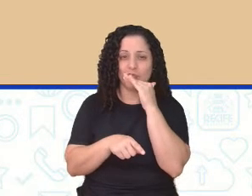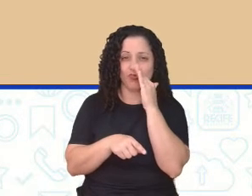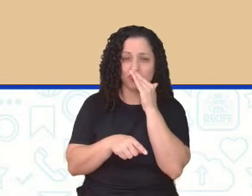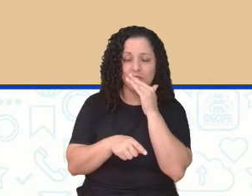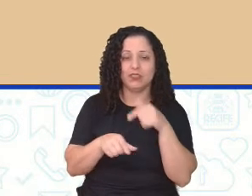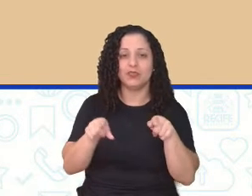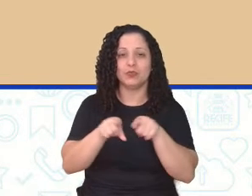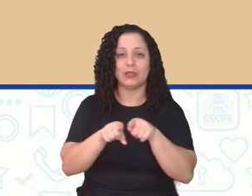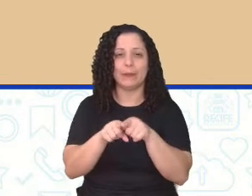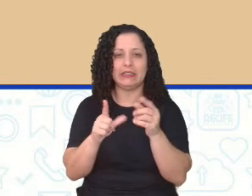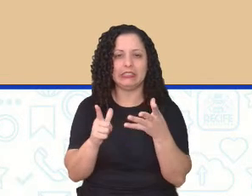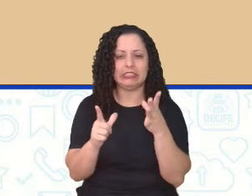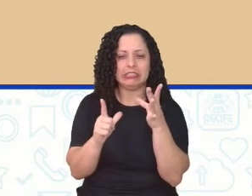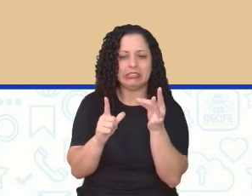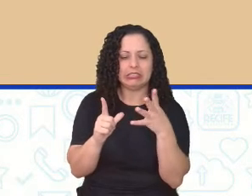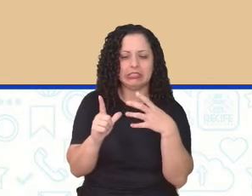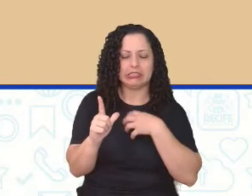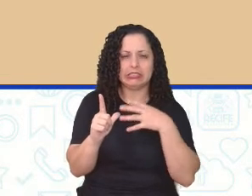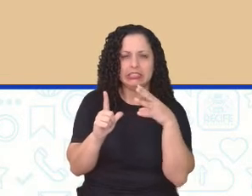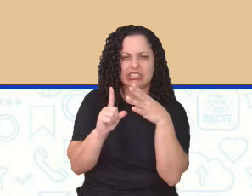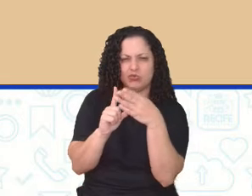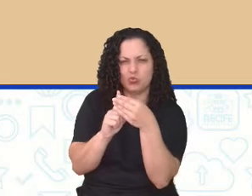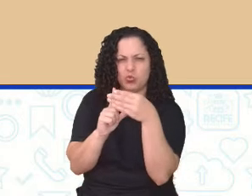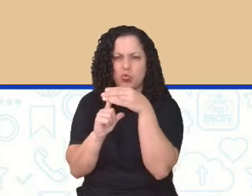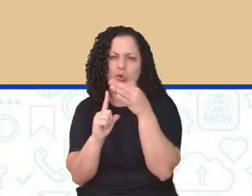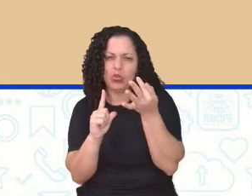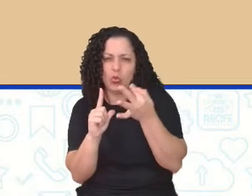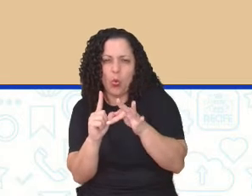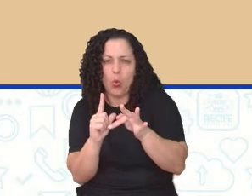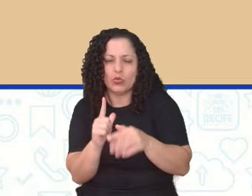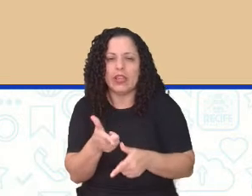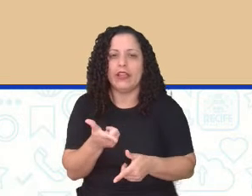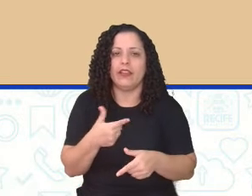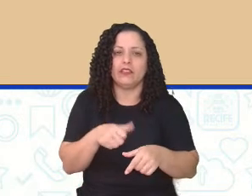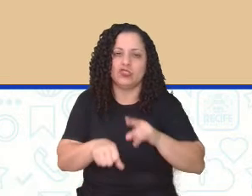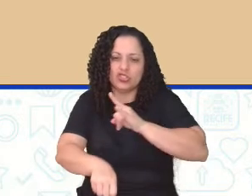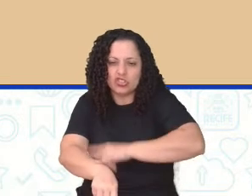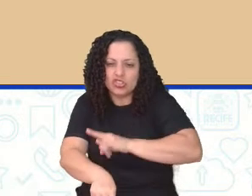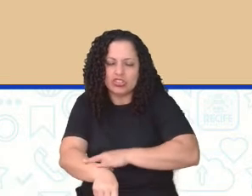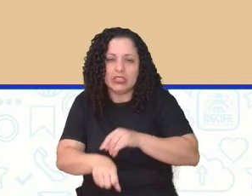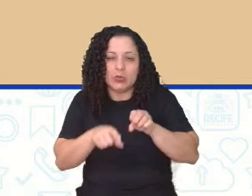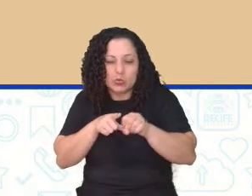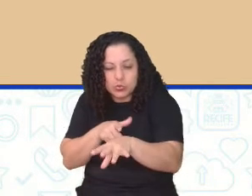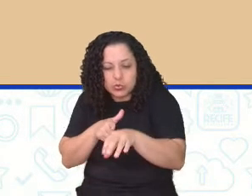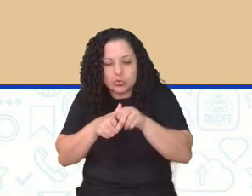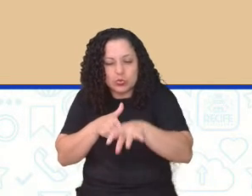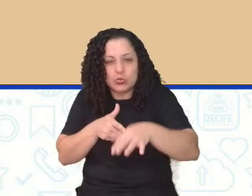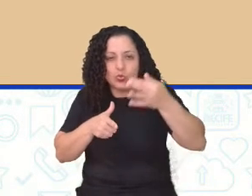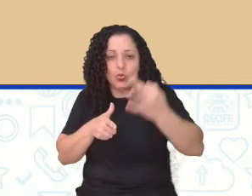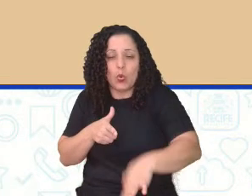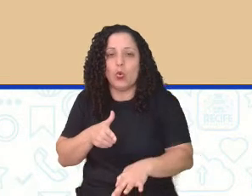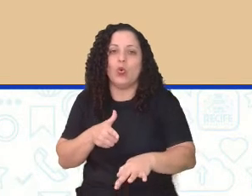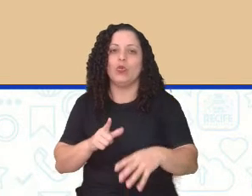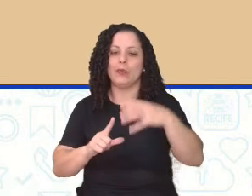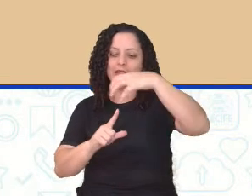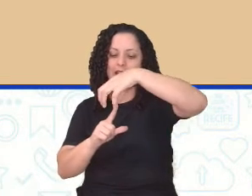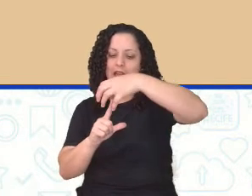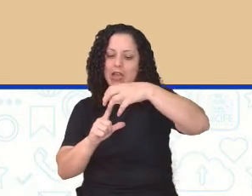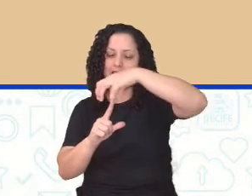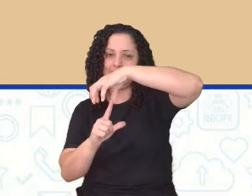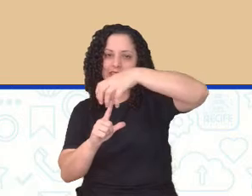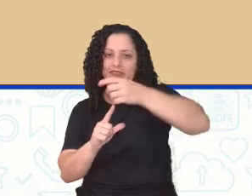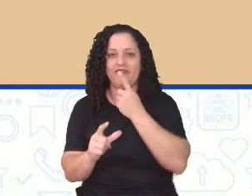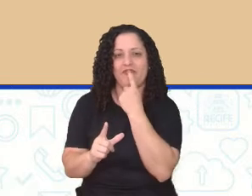da sensibilidade, fica um local mais sensível, que vai doer ao urinar, ligeiro inchaço na cabeça, né, na glande,